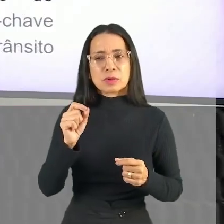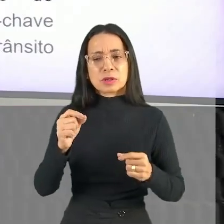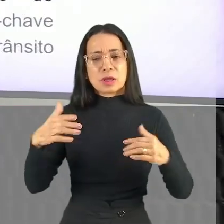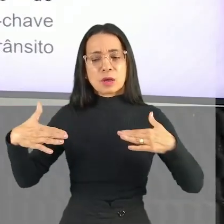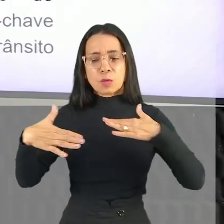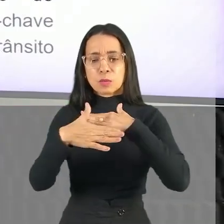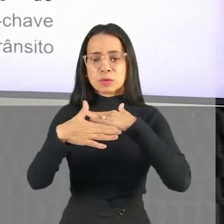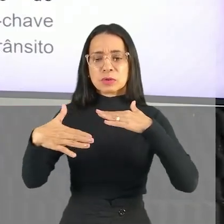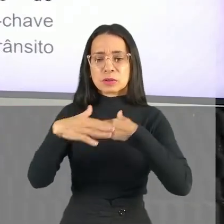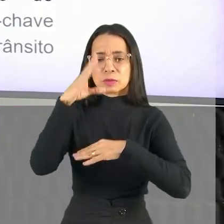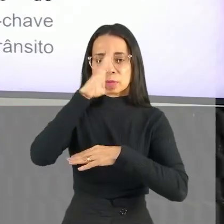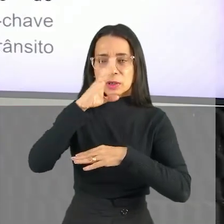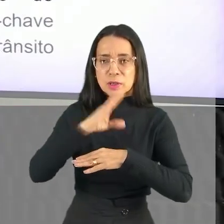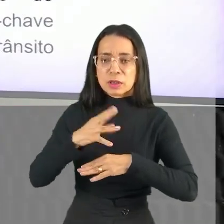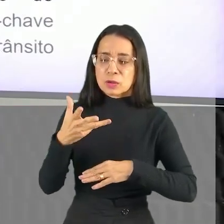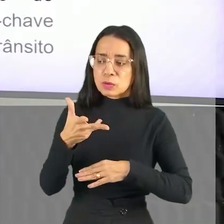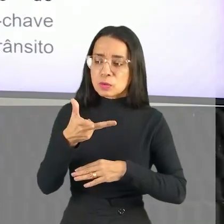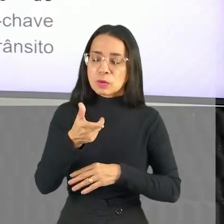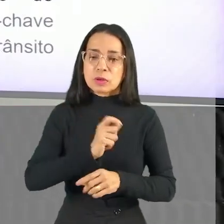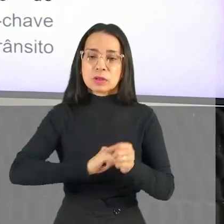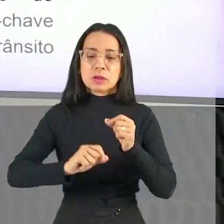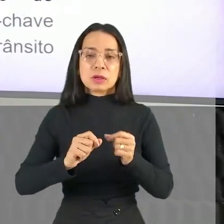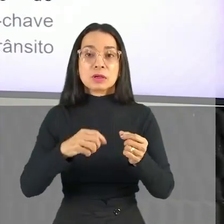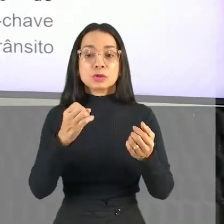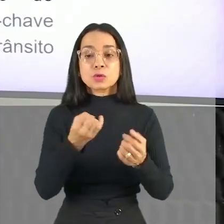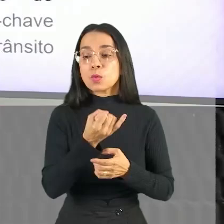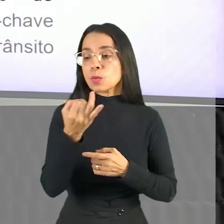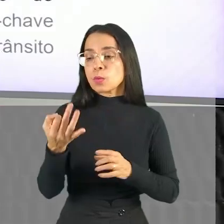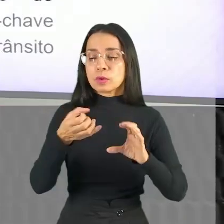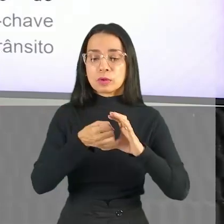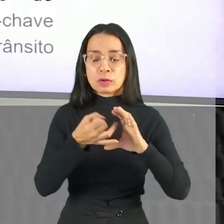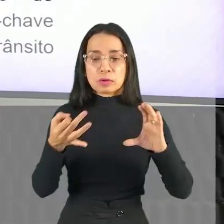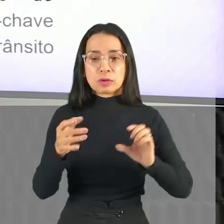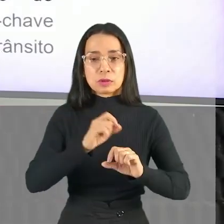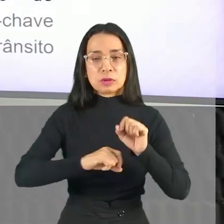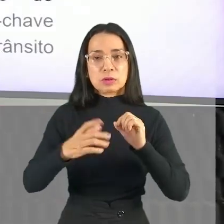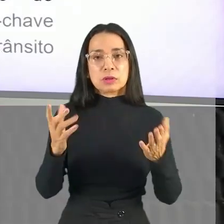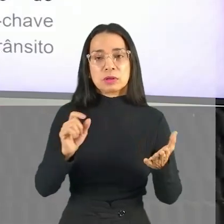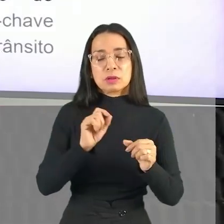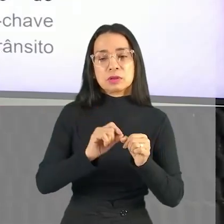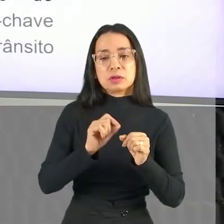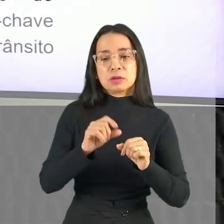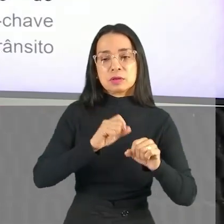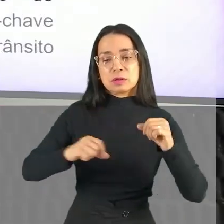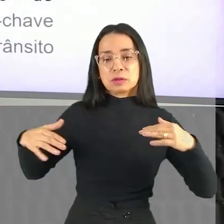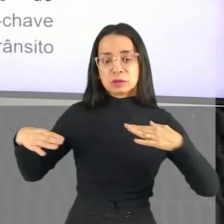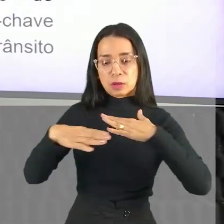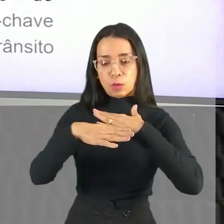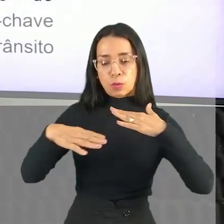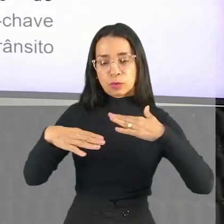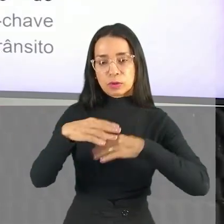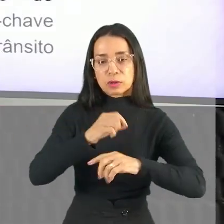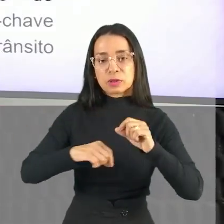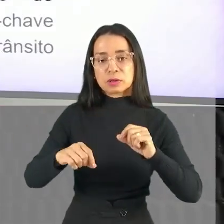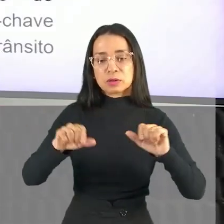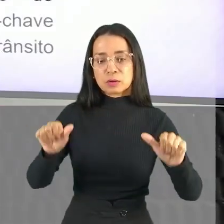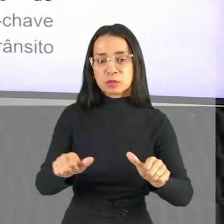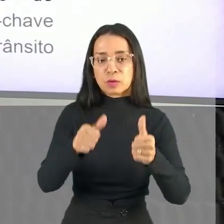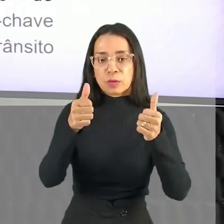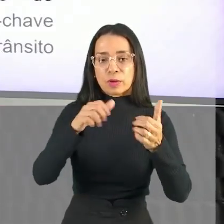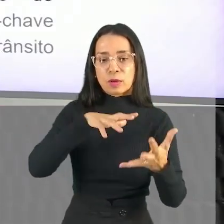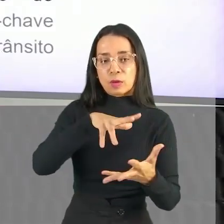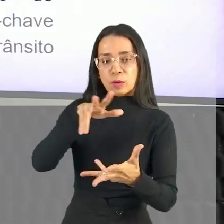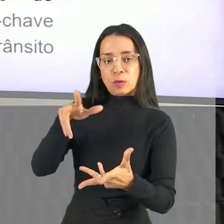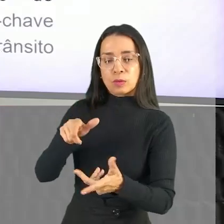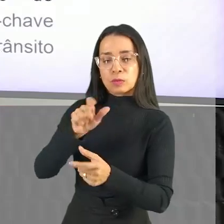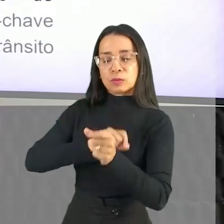O que seria isso? Quais são as características que fazem o trânsito ser o melhor dos mundos? E